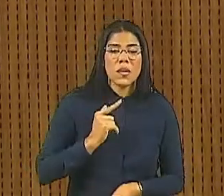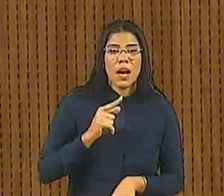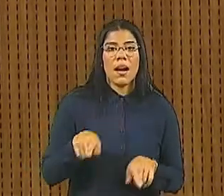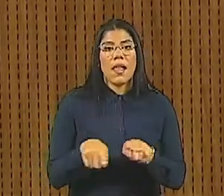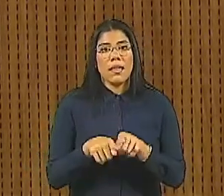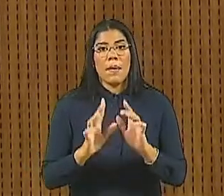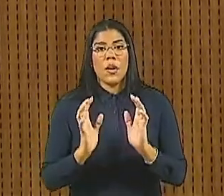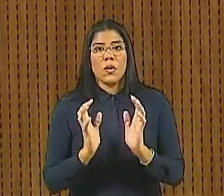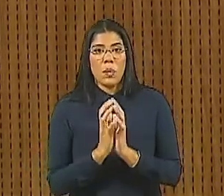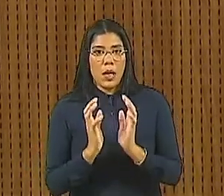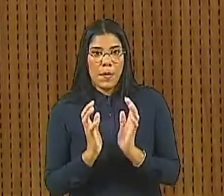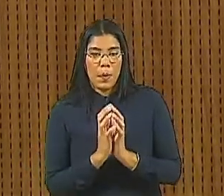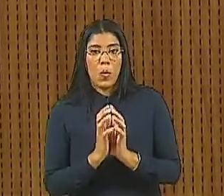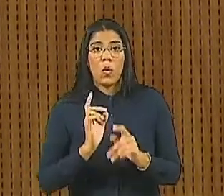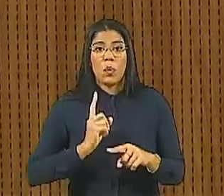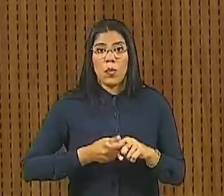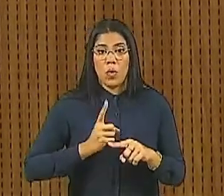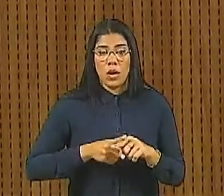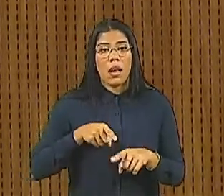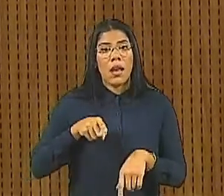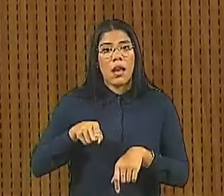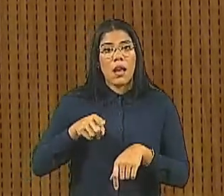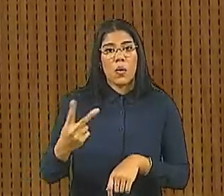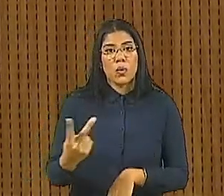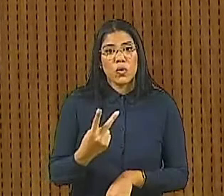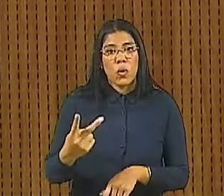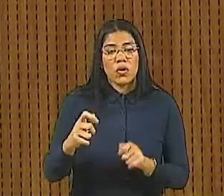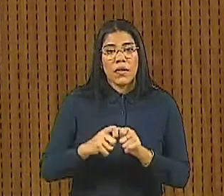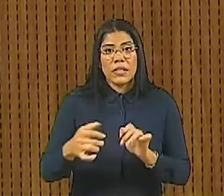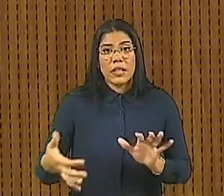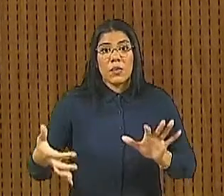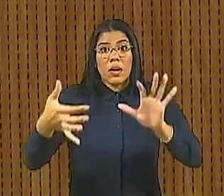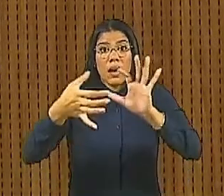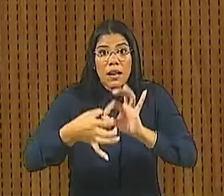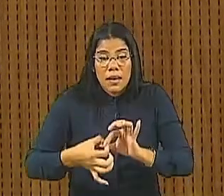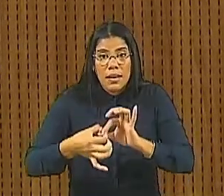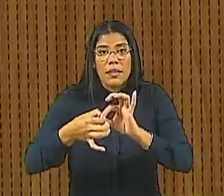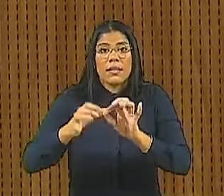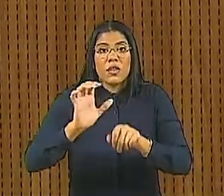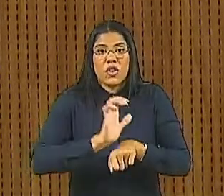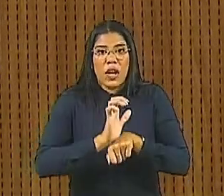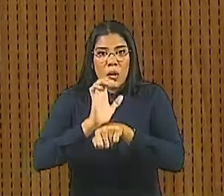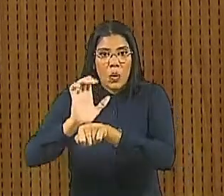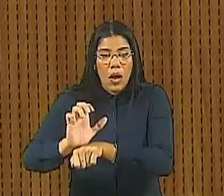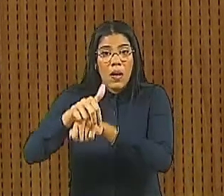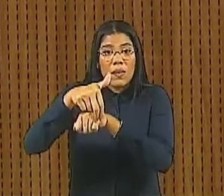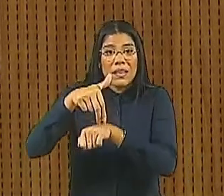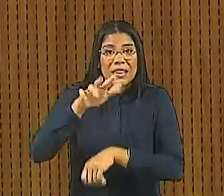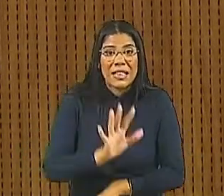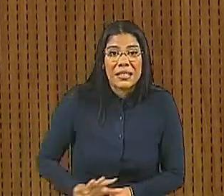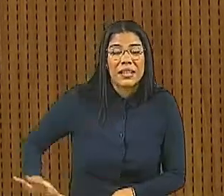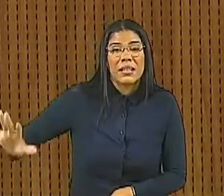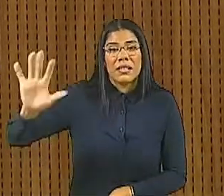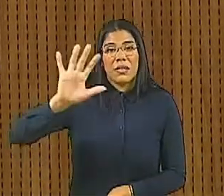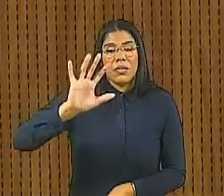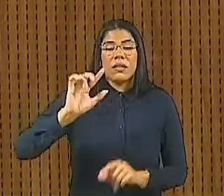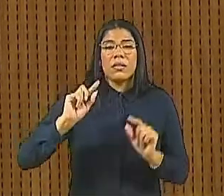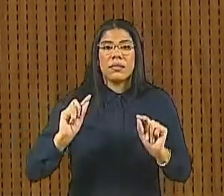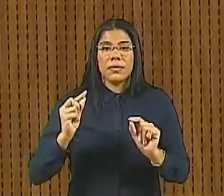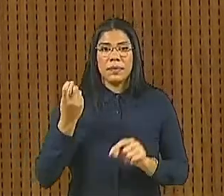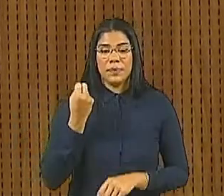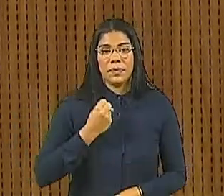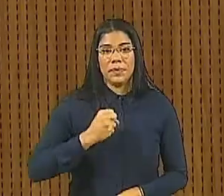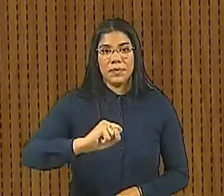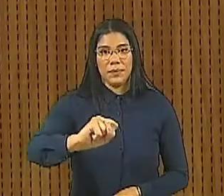de Pernambuco, porque eles estão fazendo uma aliança interestadual, nacional, para